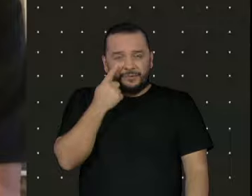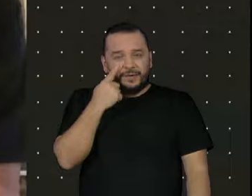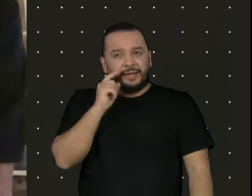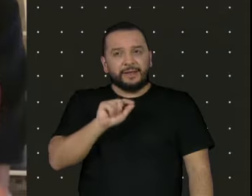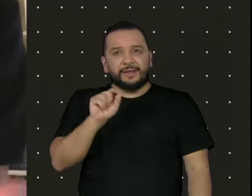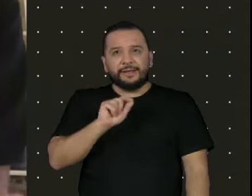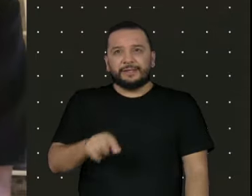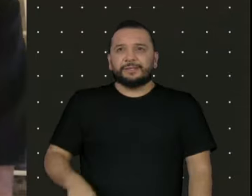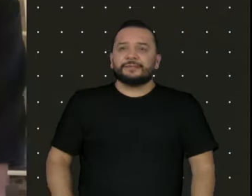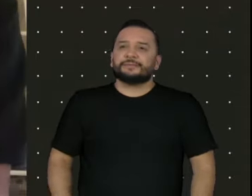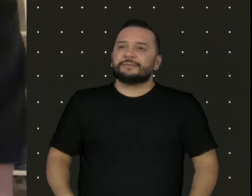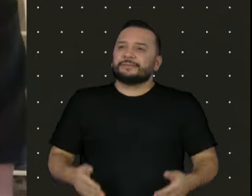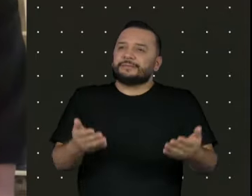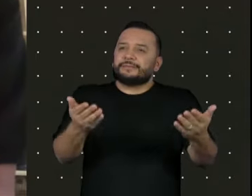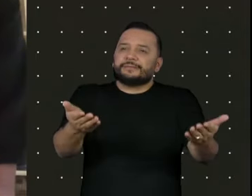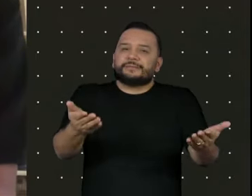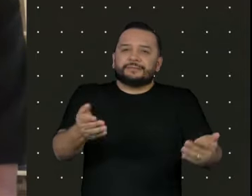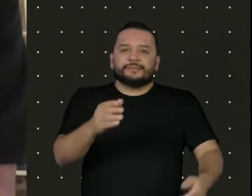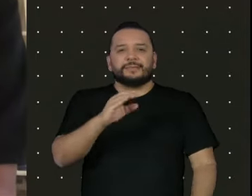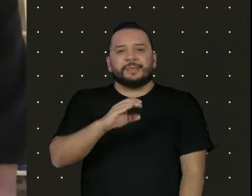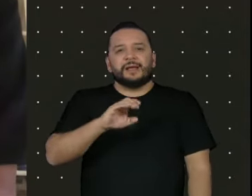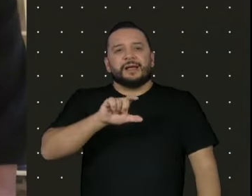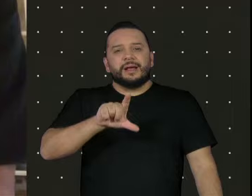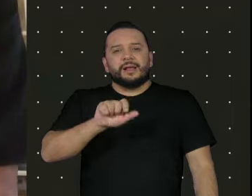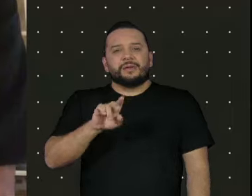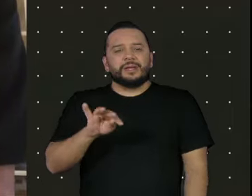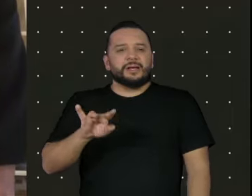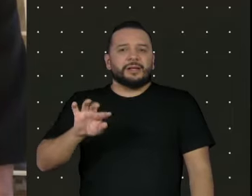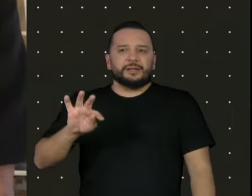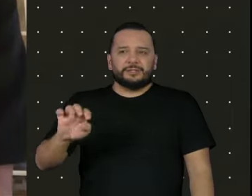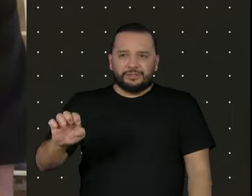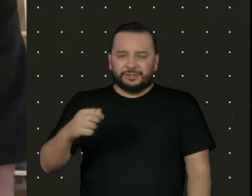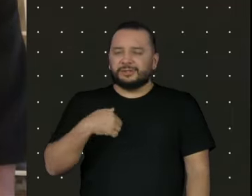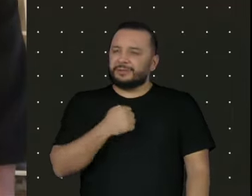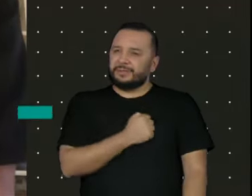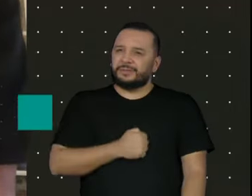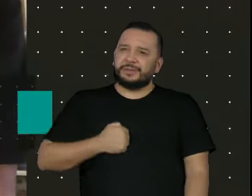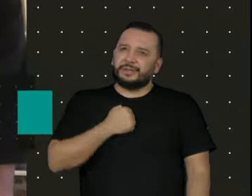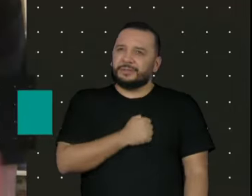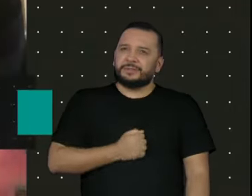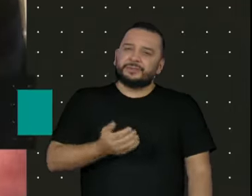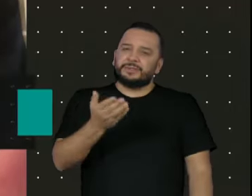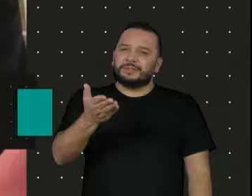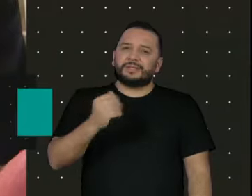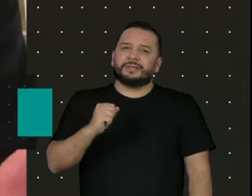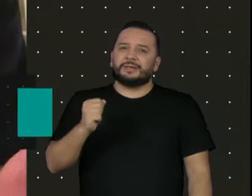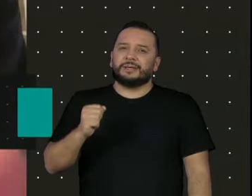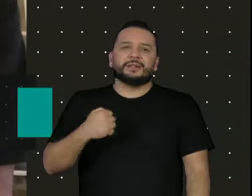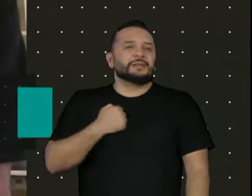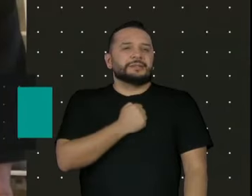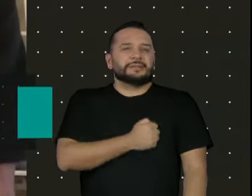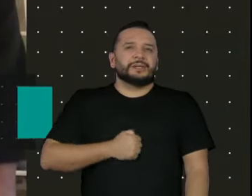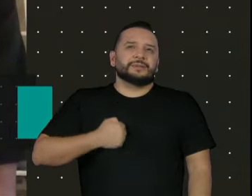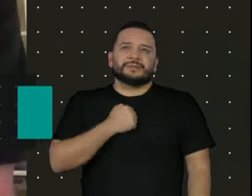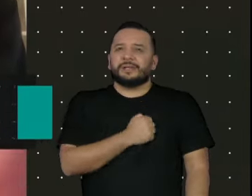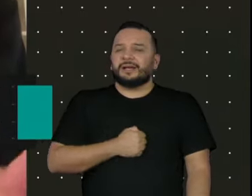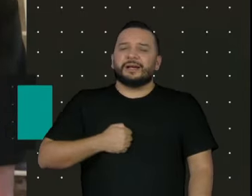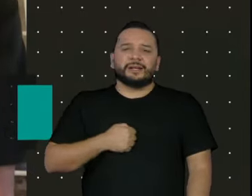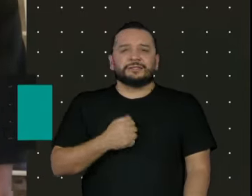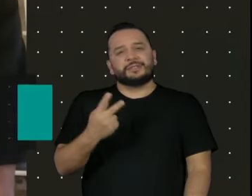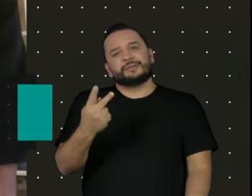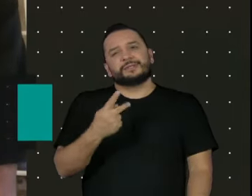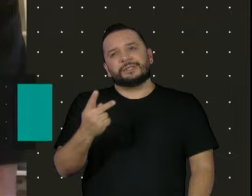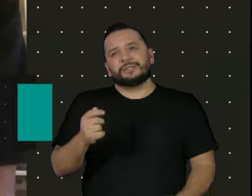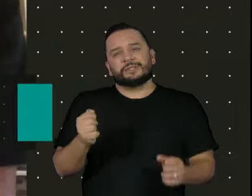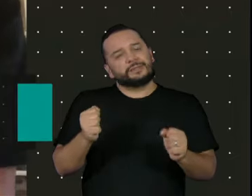ver. Claudete Soares, minha amiga inesquecível, que saudades. Que saudades do João Sebastião Bach, do